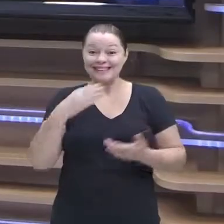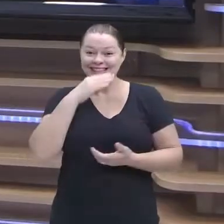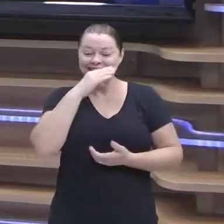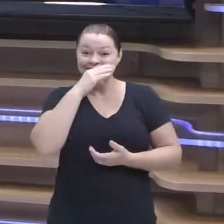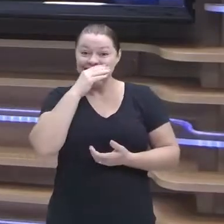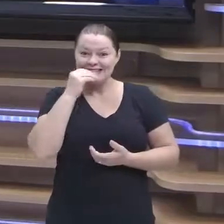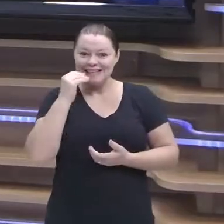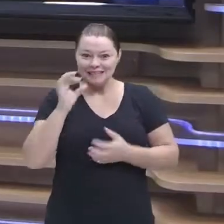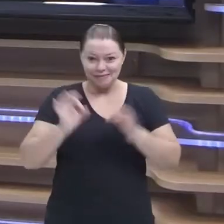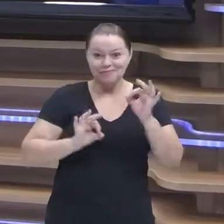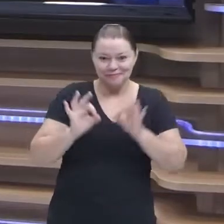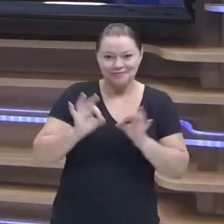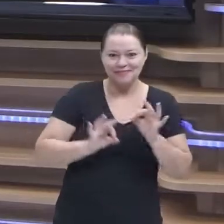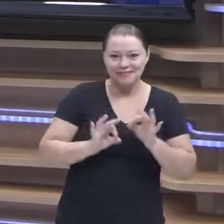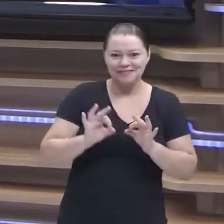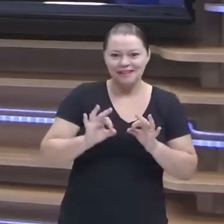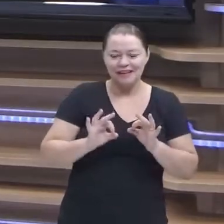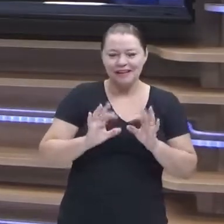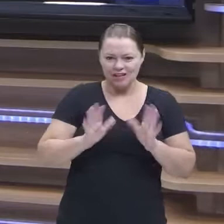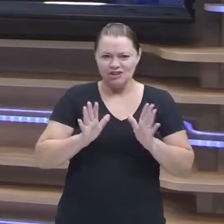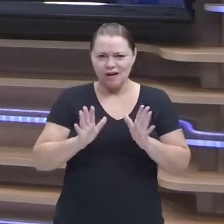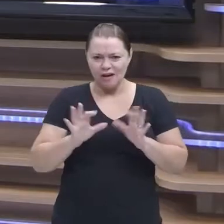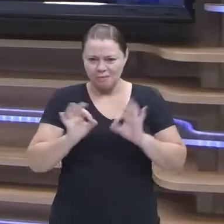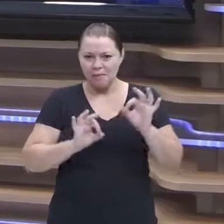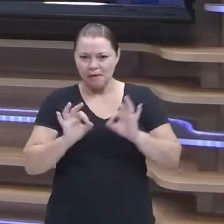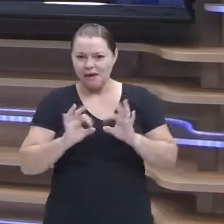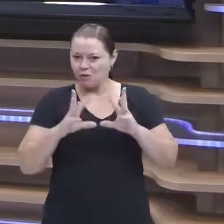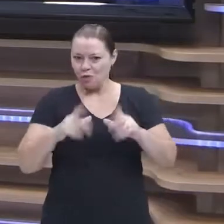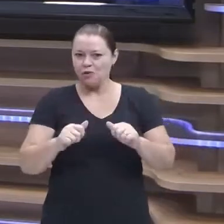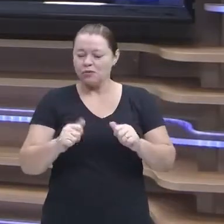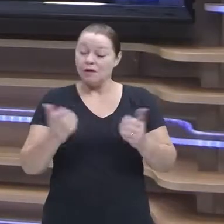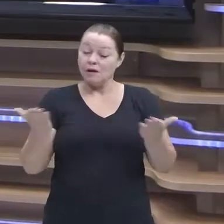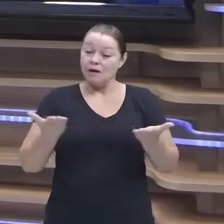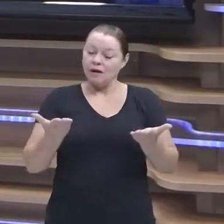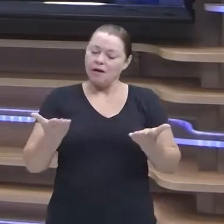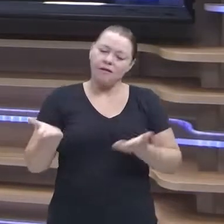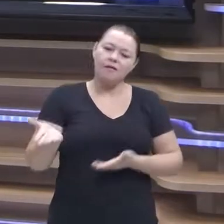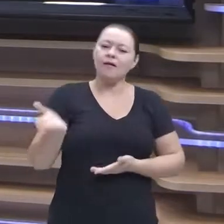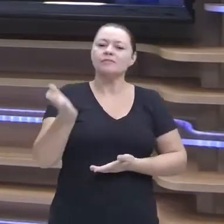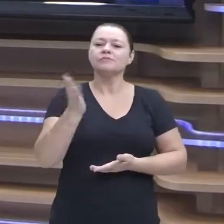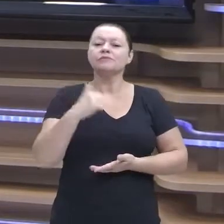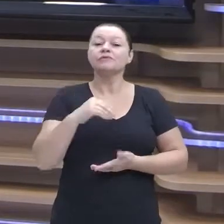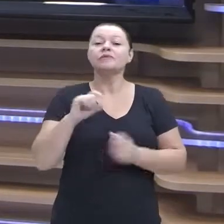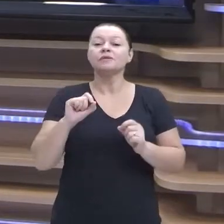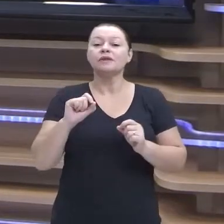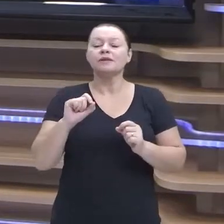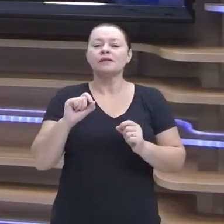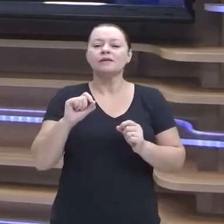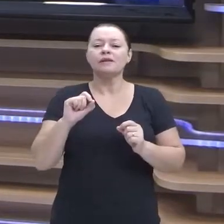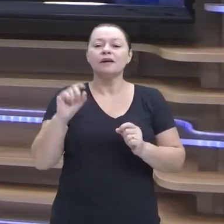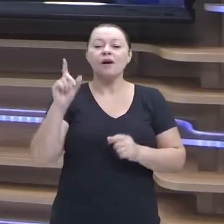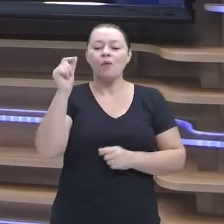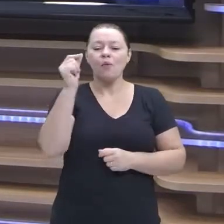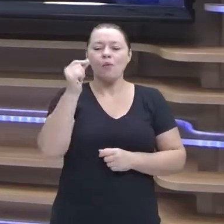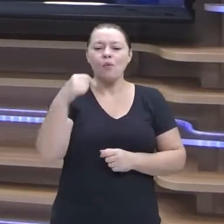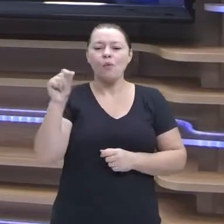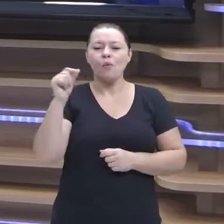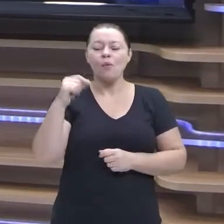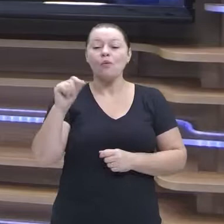Crianças, preparadas? Estão preparados? Vamos agora para a nossa correção.